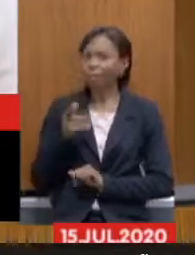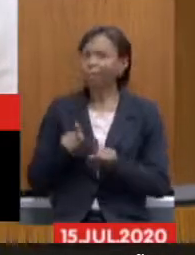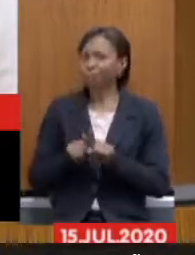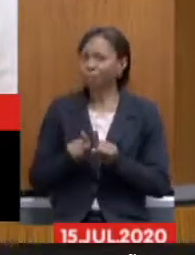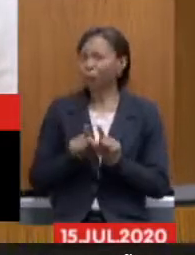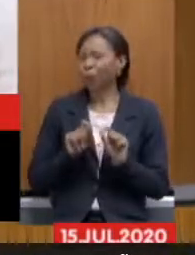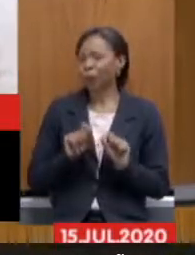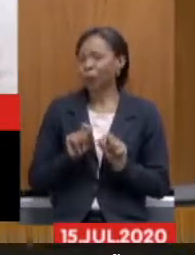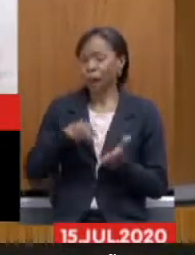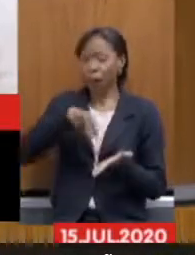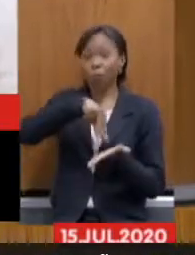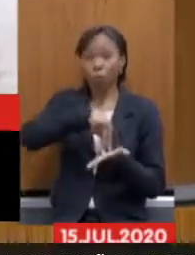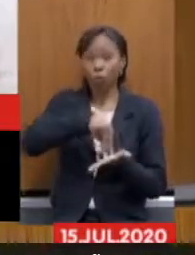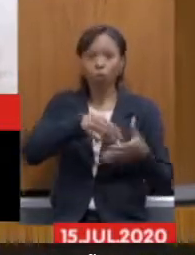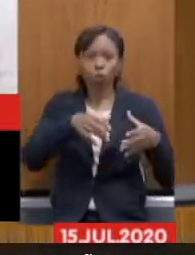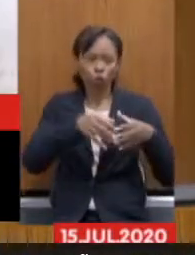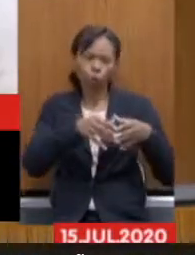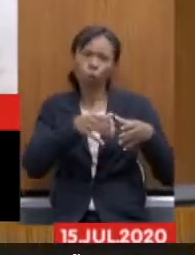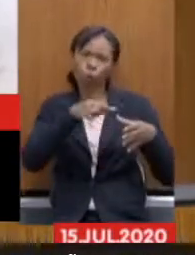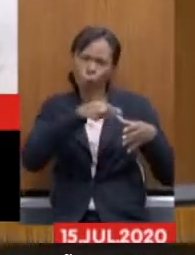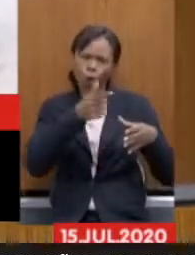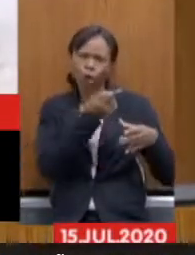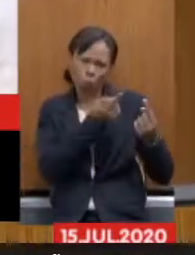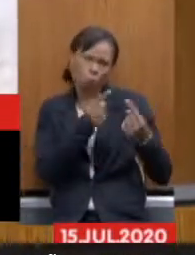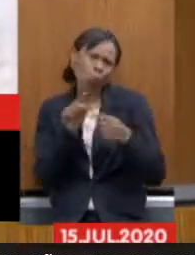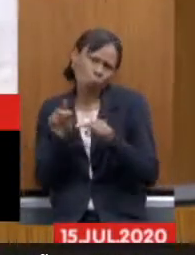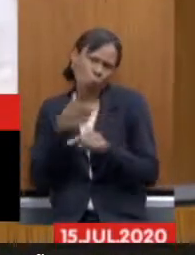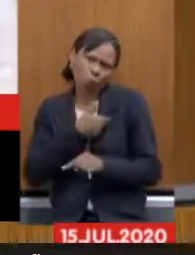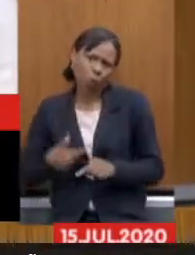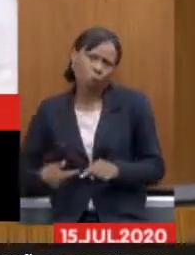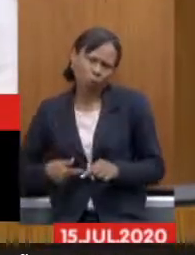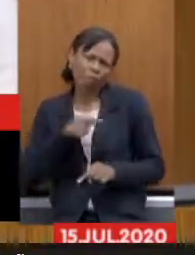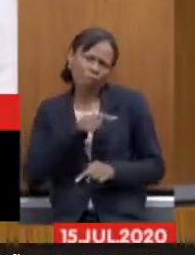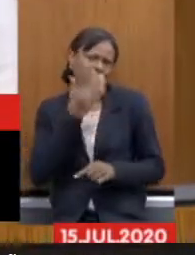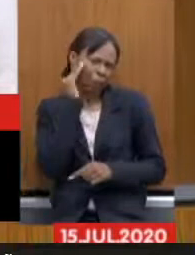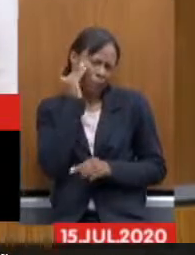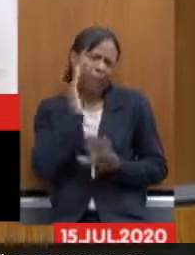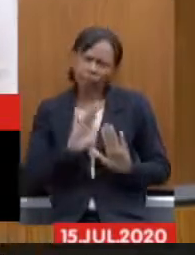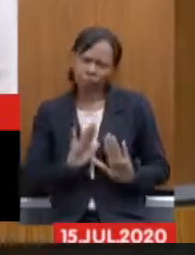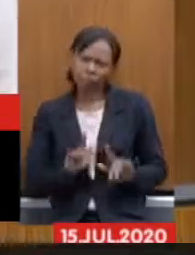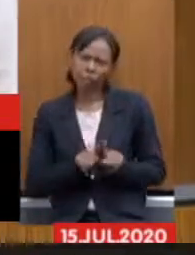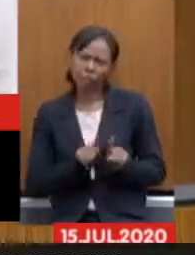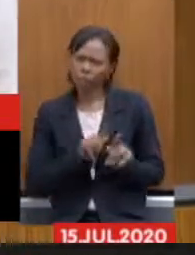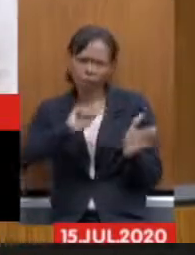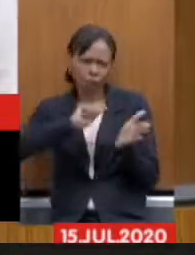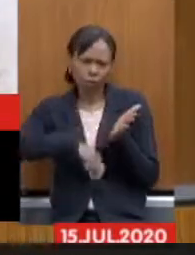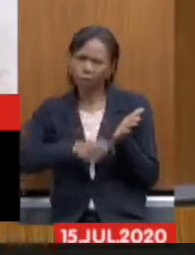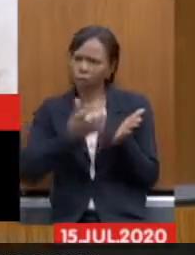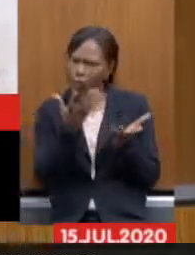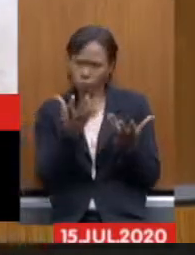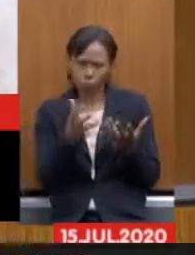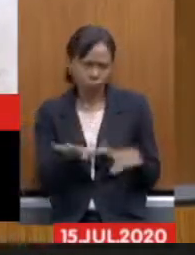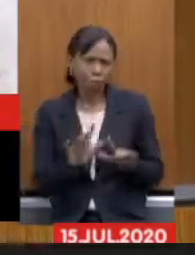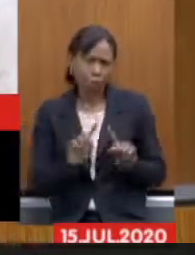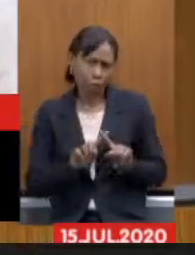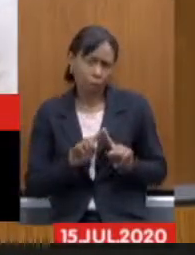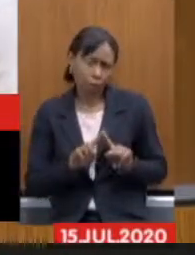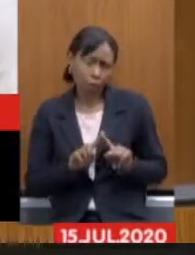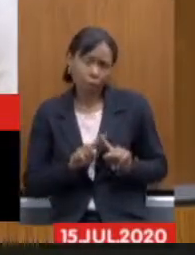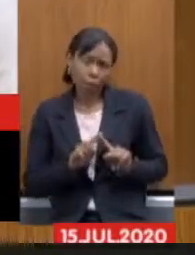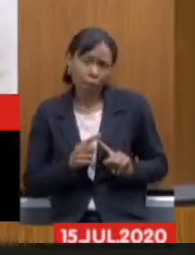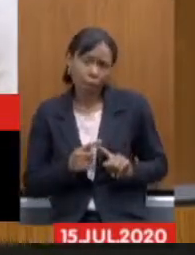costura do bloco de reposição de não assinar porque entendem que a